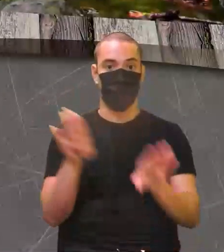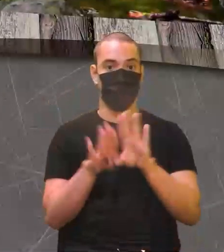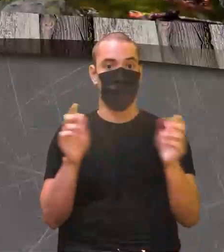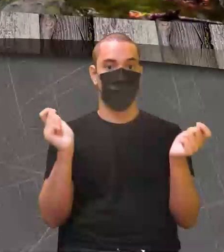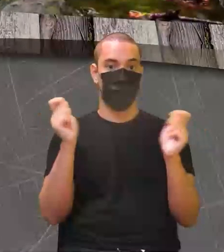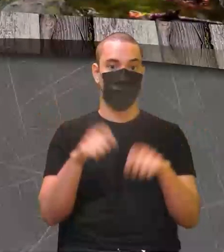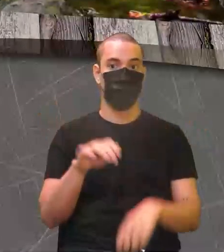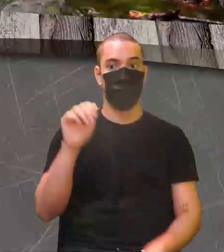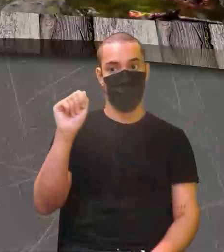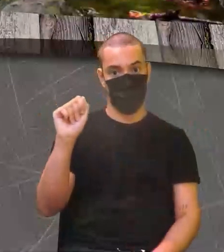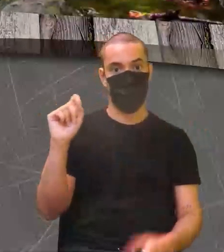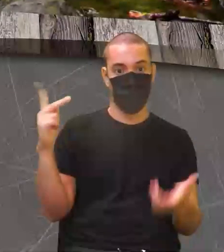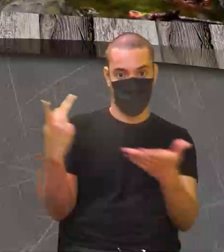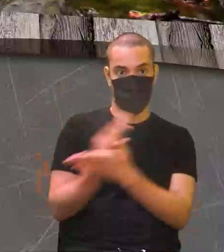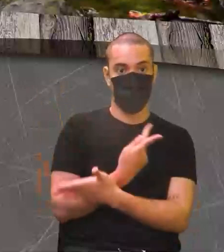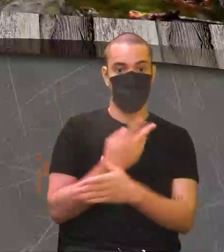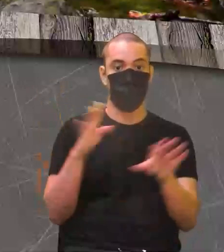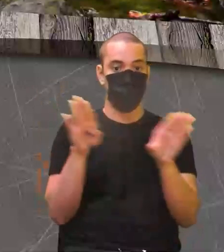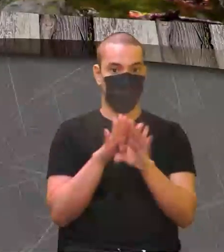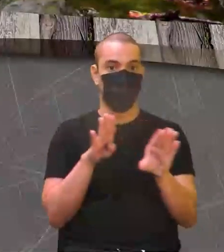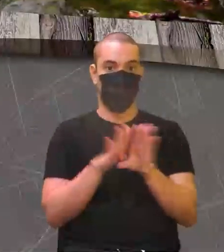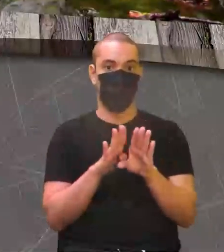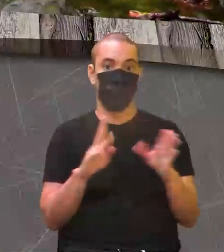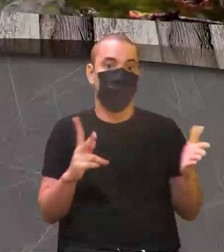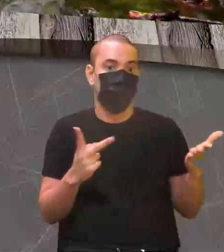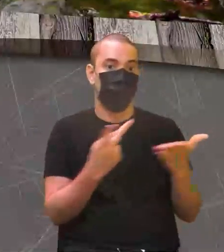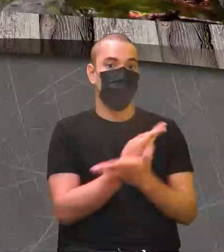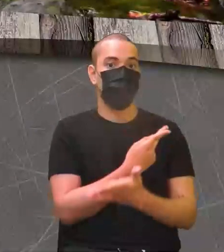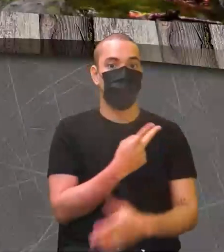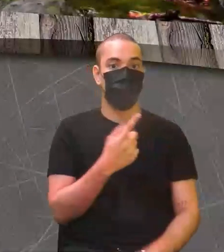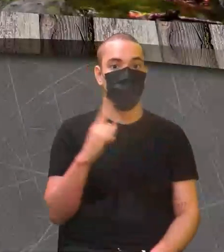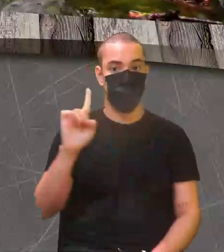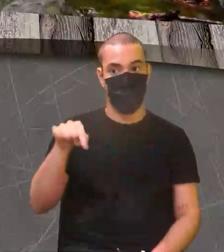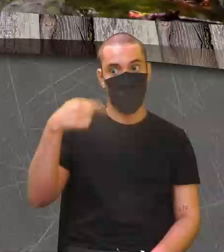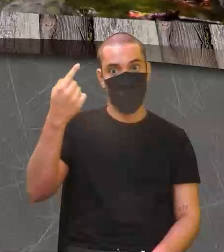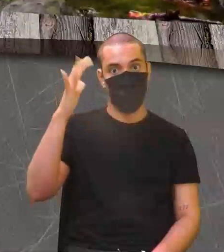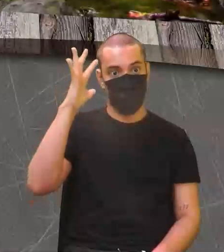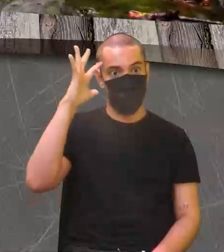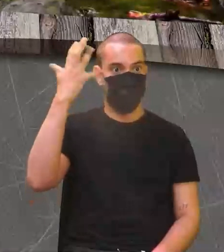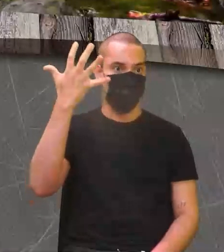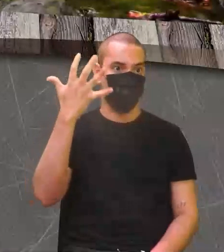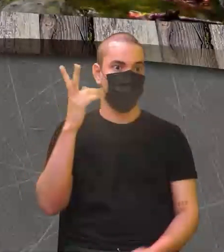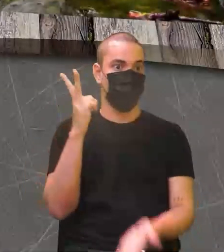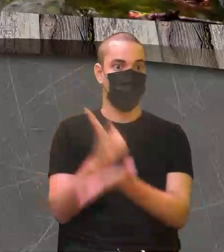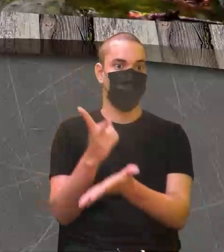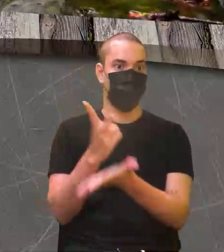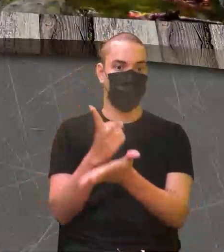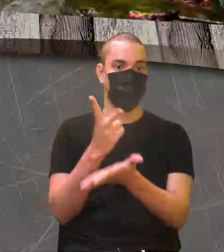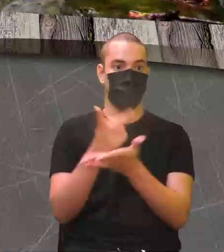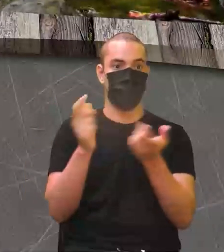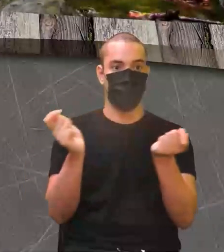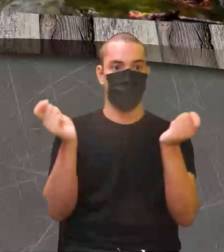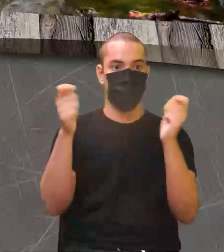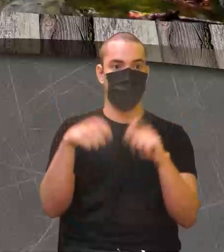do evento A ocorrer também acontecer um evento, o mesmo evento, só que eu vou estar fazendo